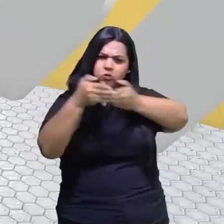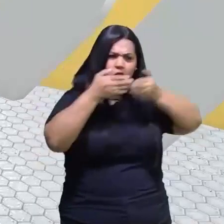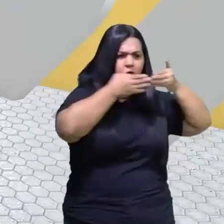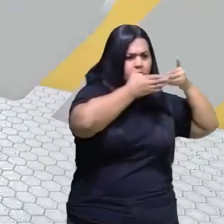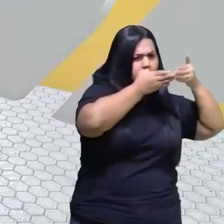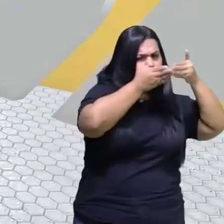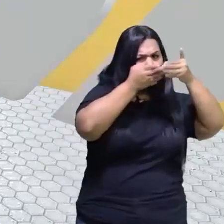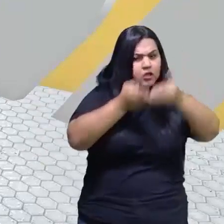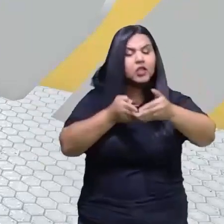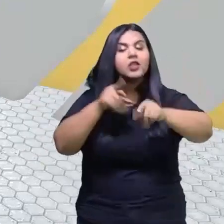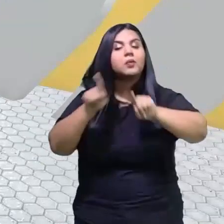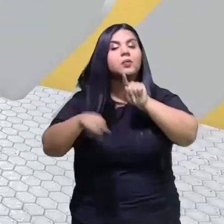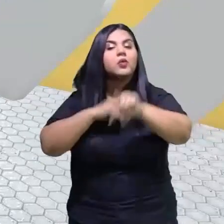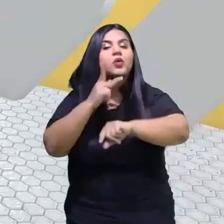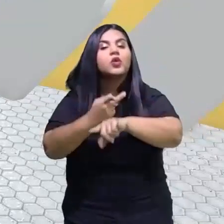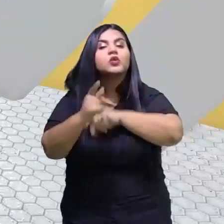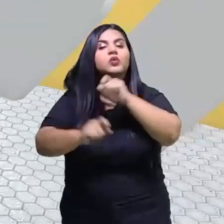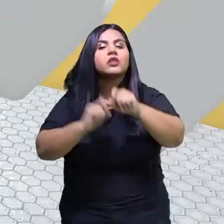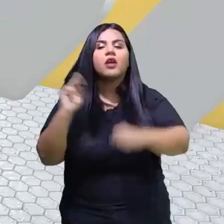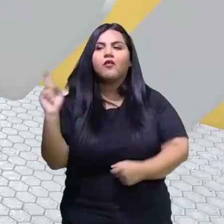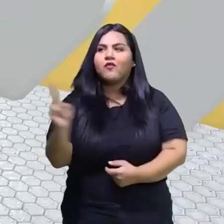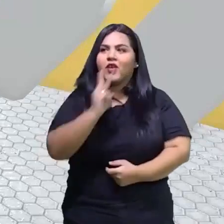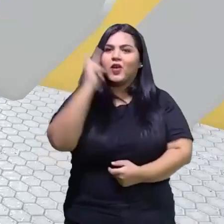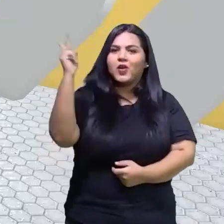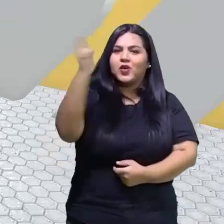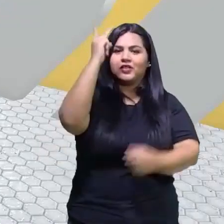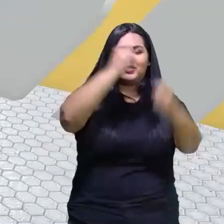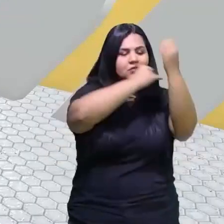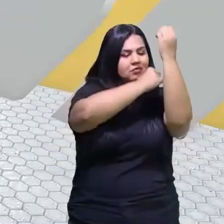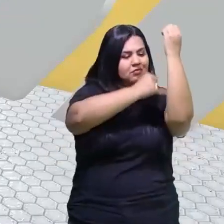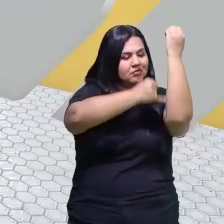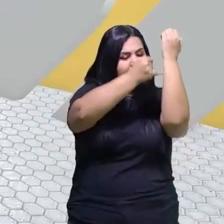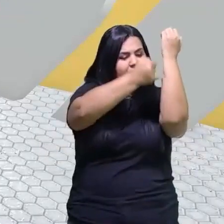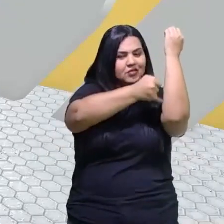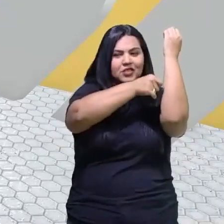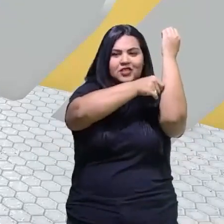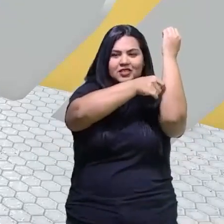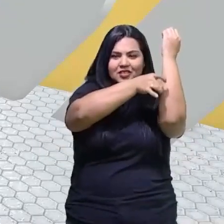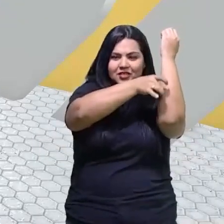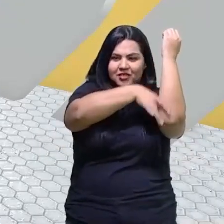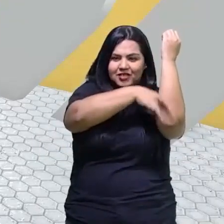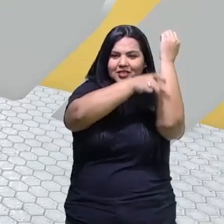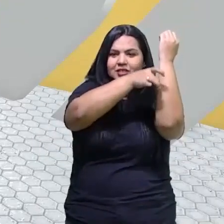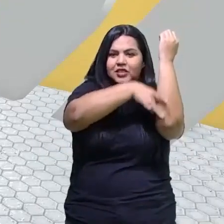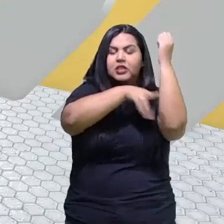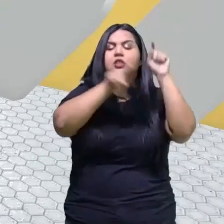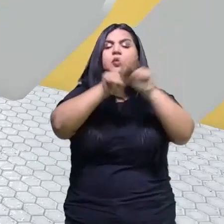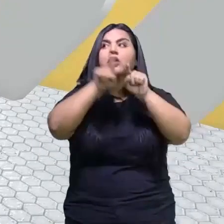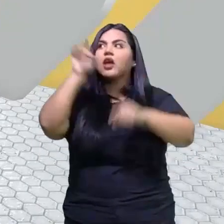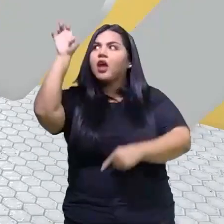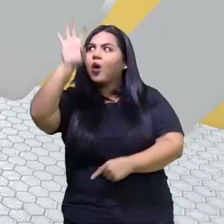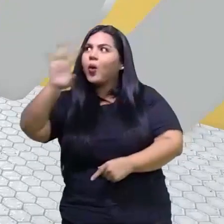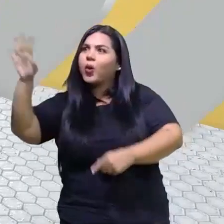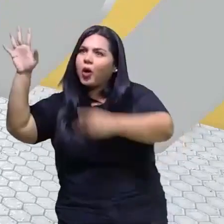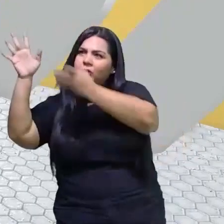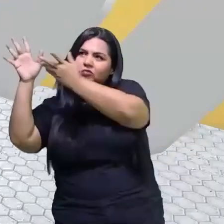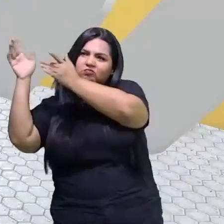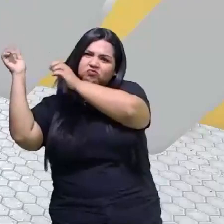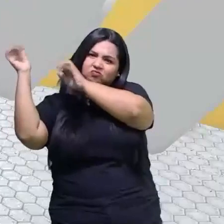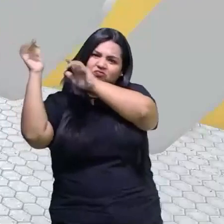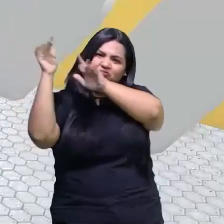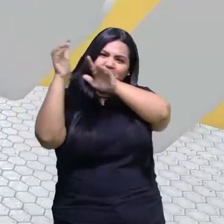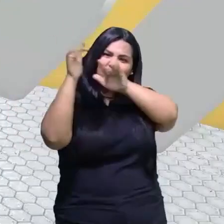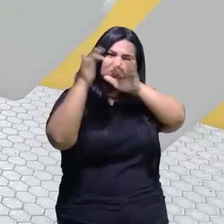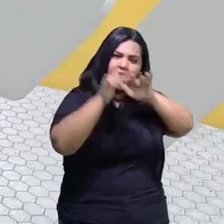vem a valorização do látex, da borracha. Com a valorização do látex, a Europa começa a vir para cá, mudando